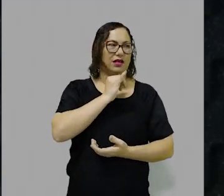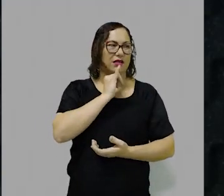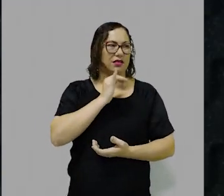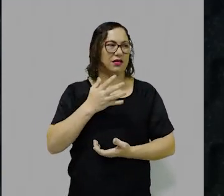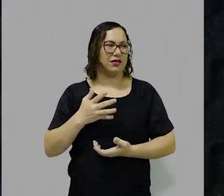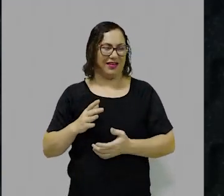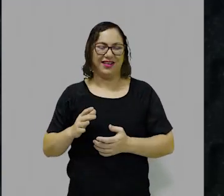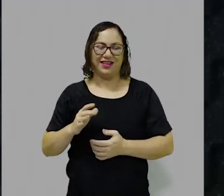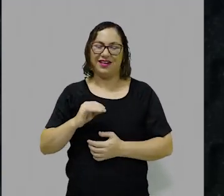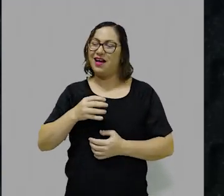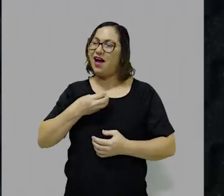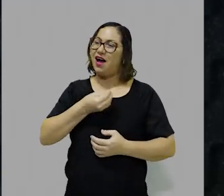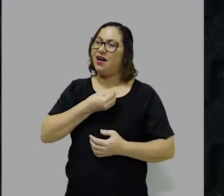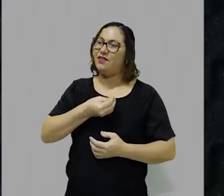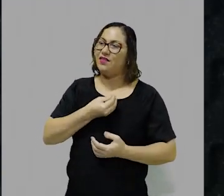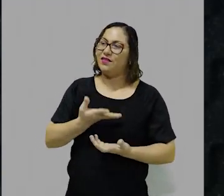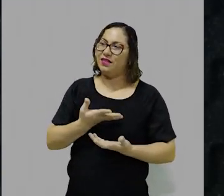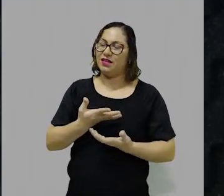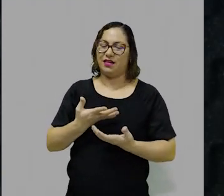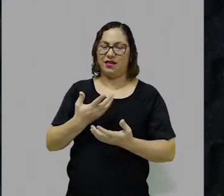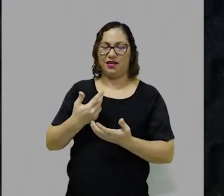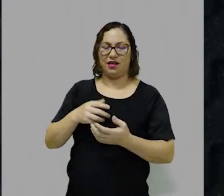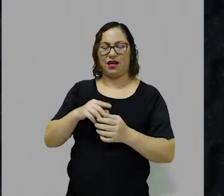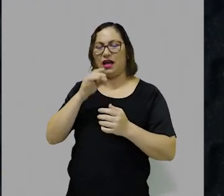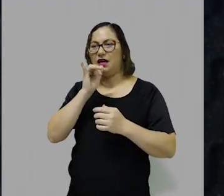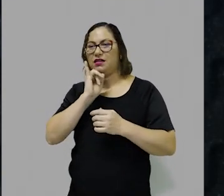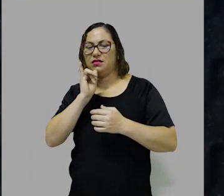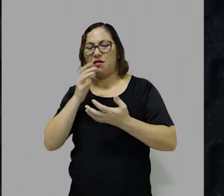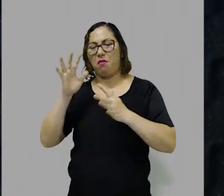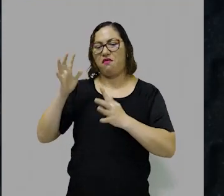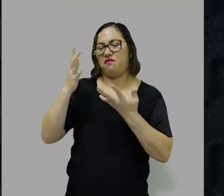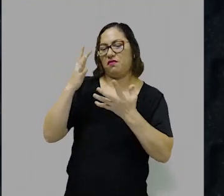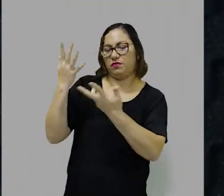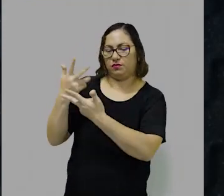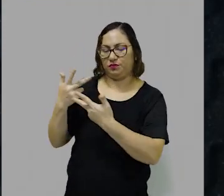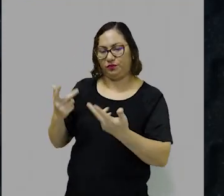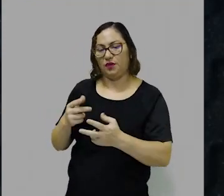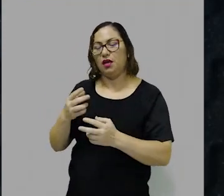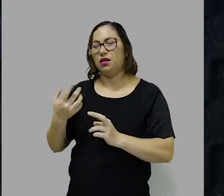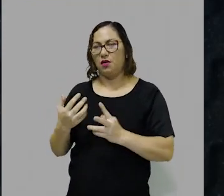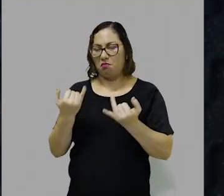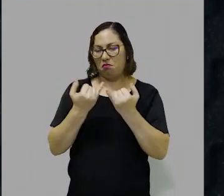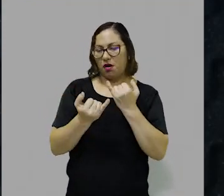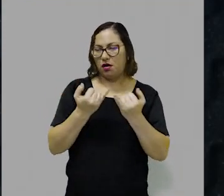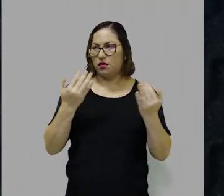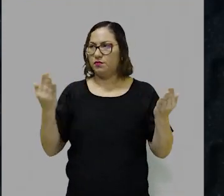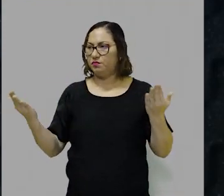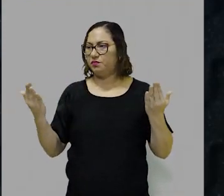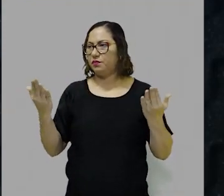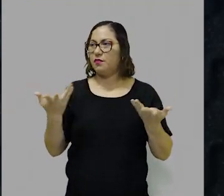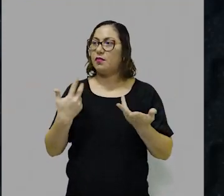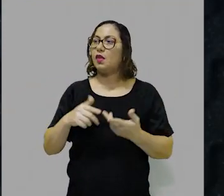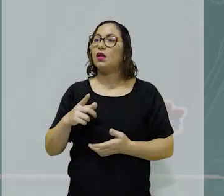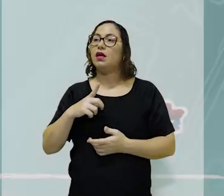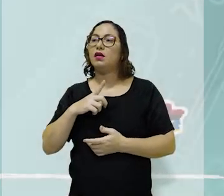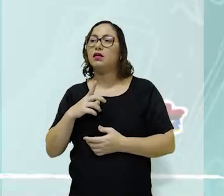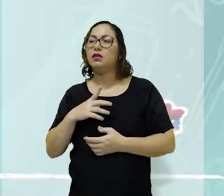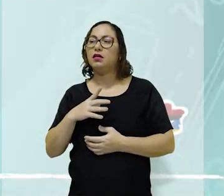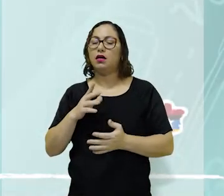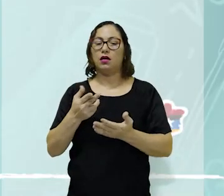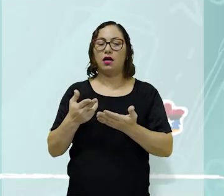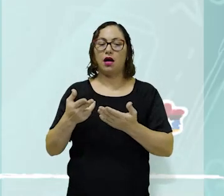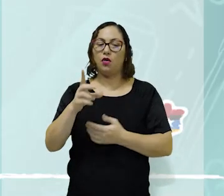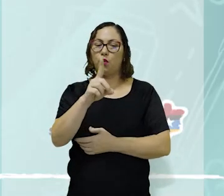O artista típico da época. Então eles têm histórias bem interessantes. Das artes gráficas, a gente parte para o design.